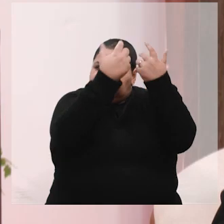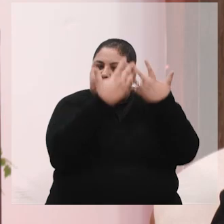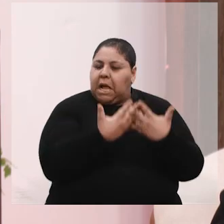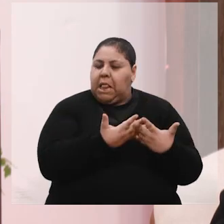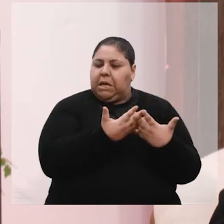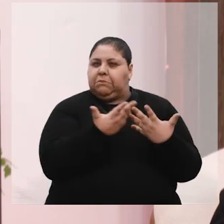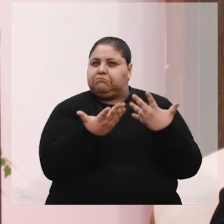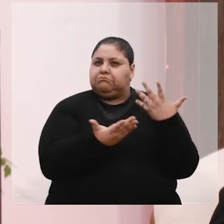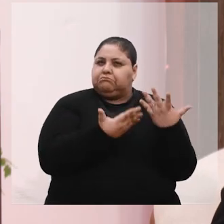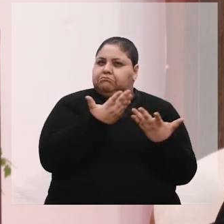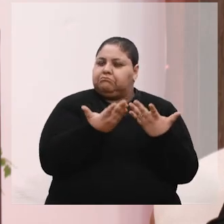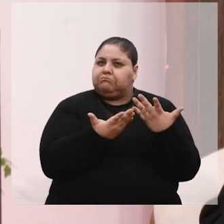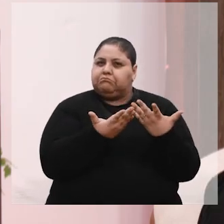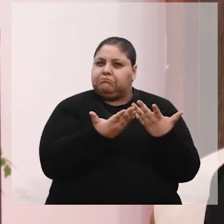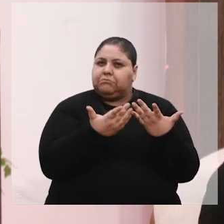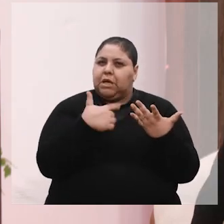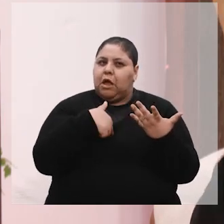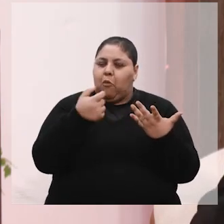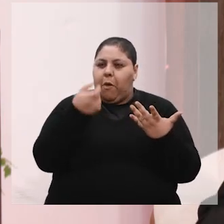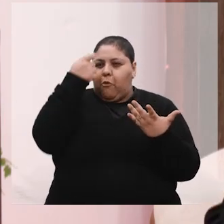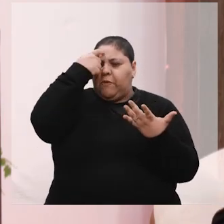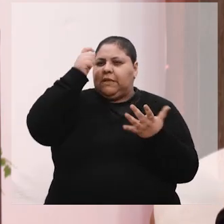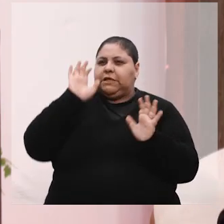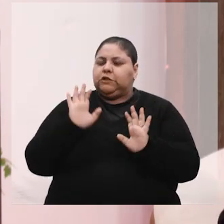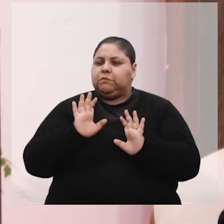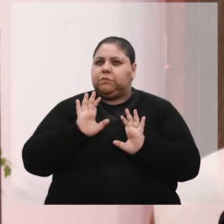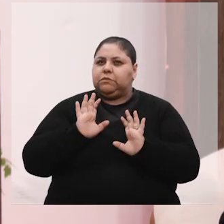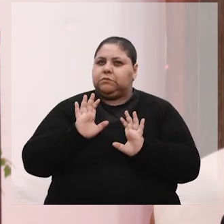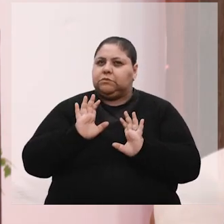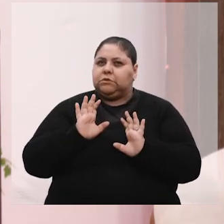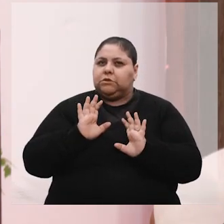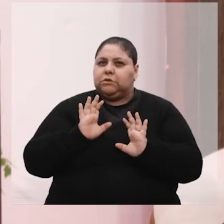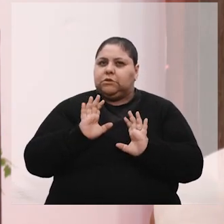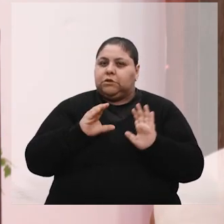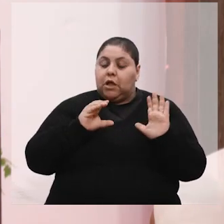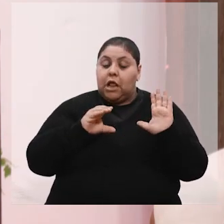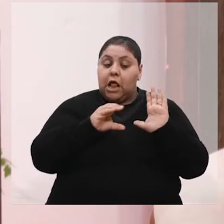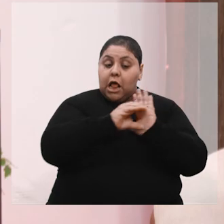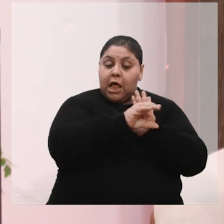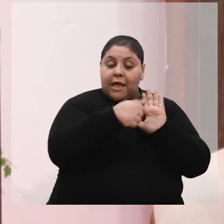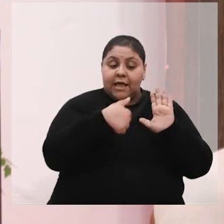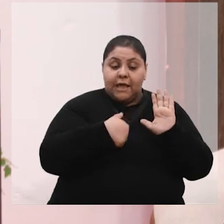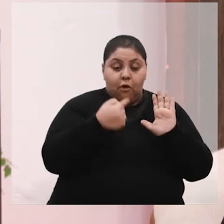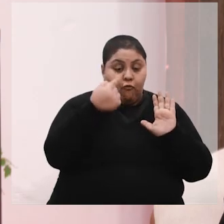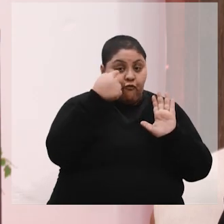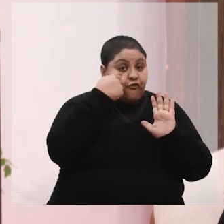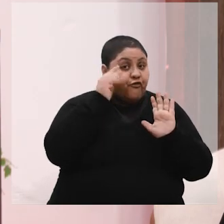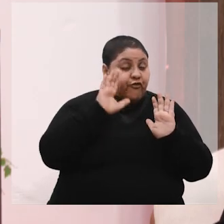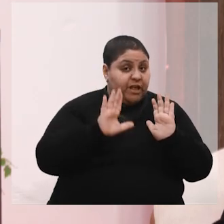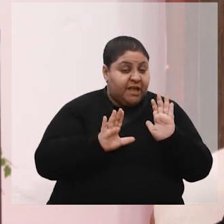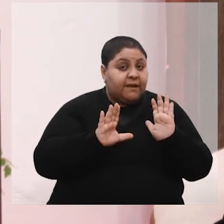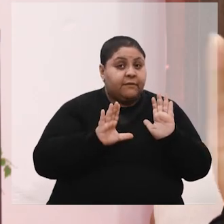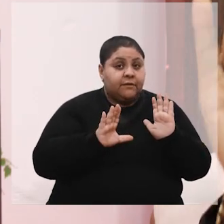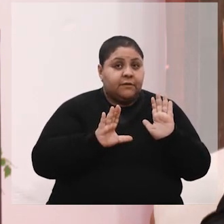né? É o meu parecer sobre aquele capítulo, o que eu vi